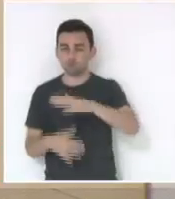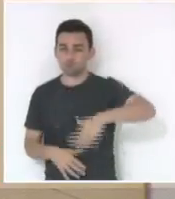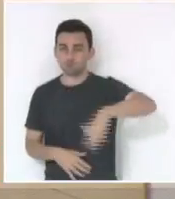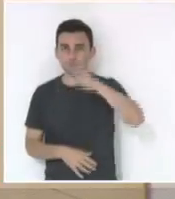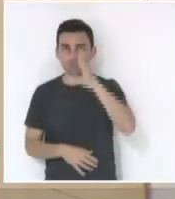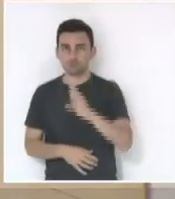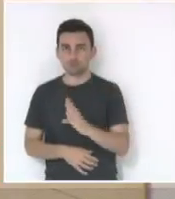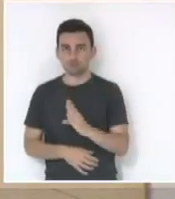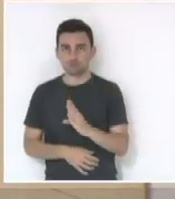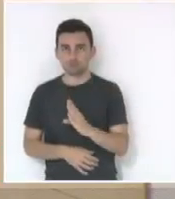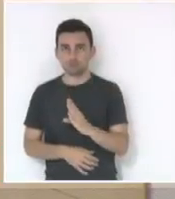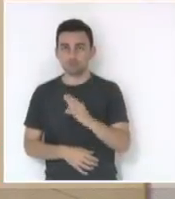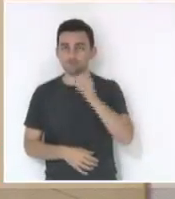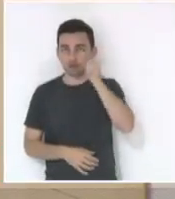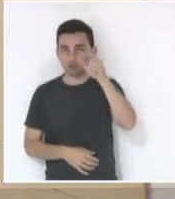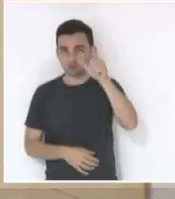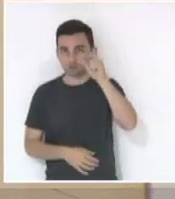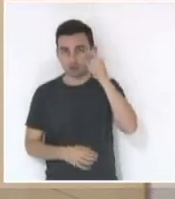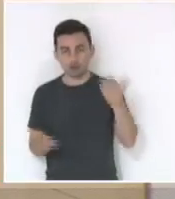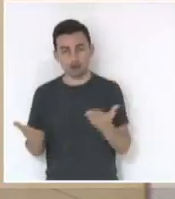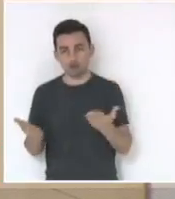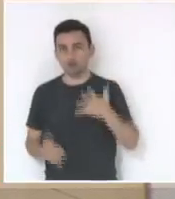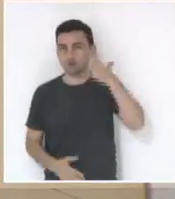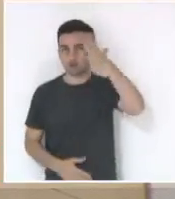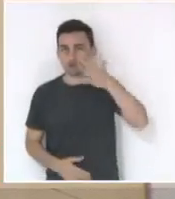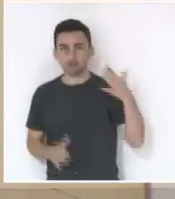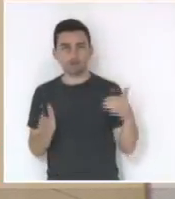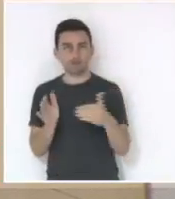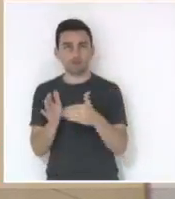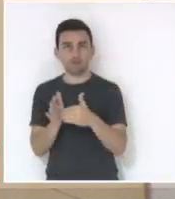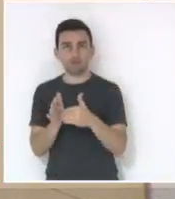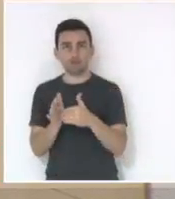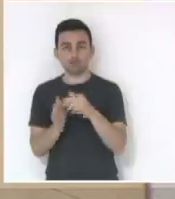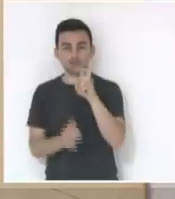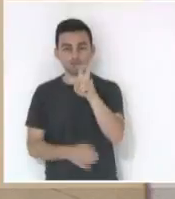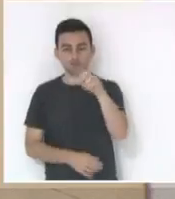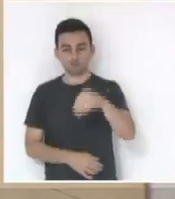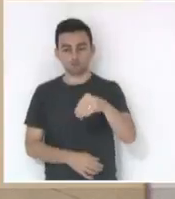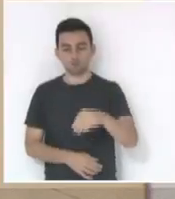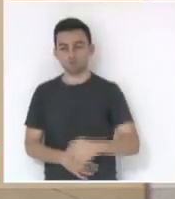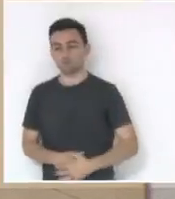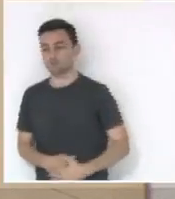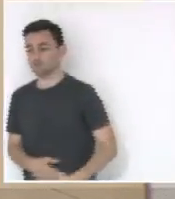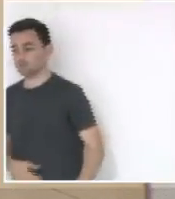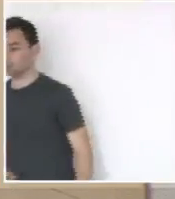O deputado César Valdugo vai usar a palavra por até 5 minutos.